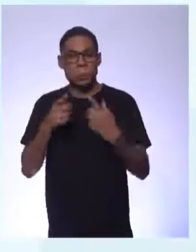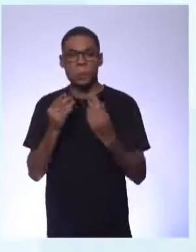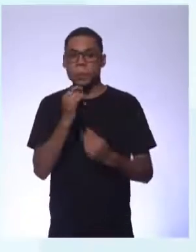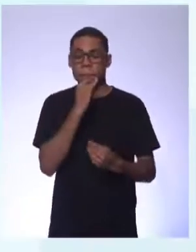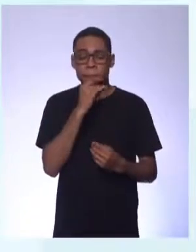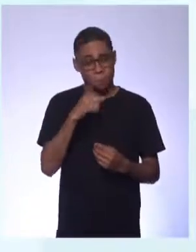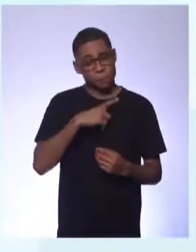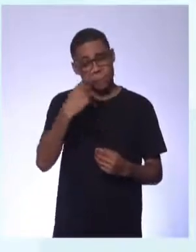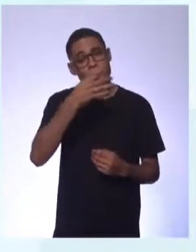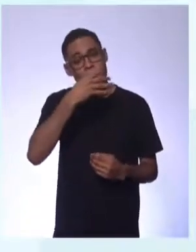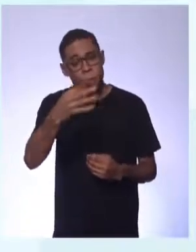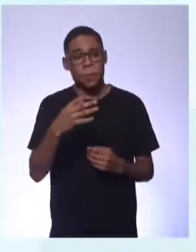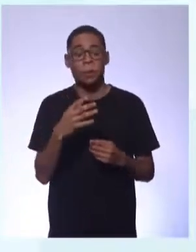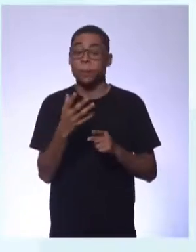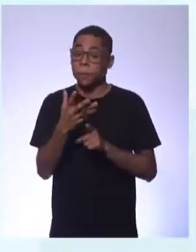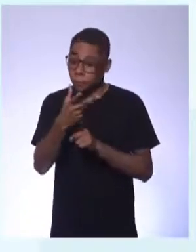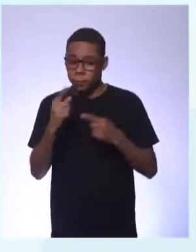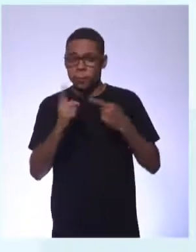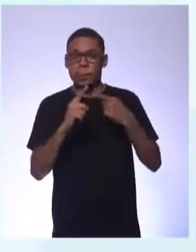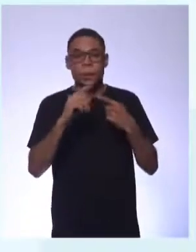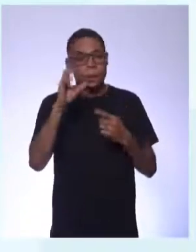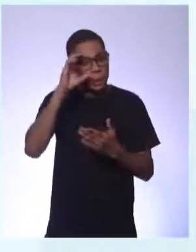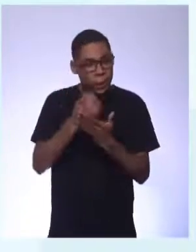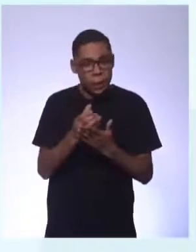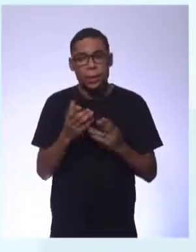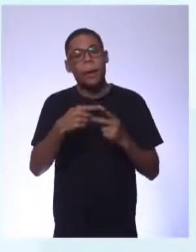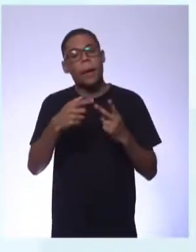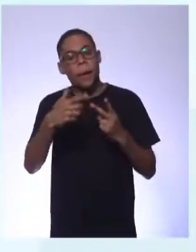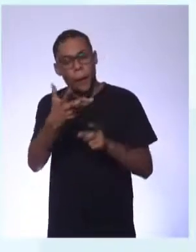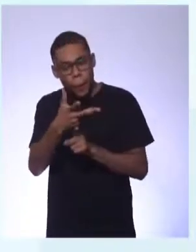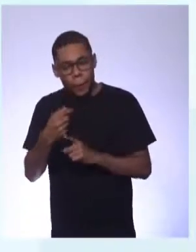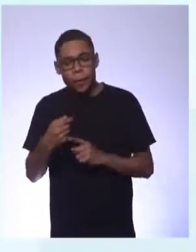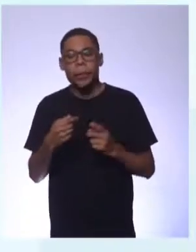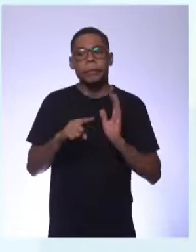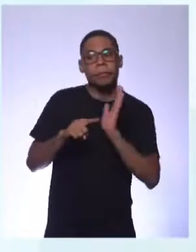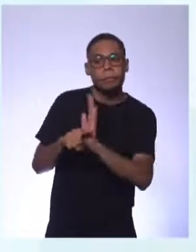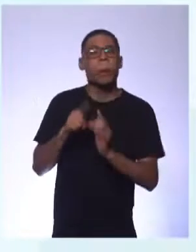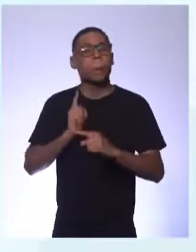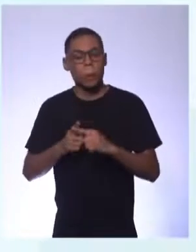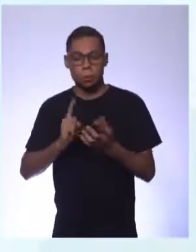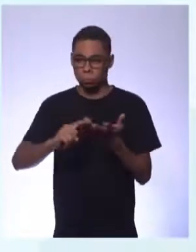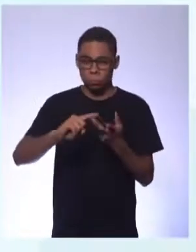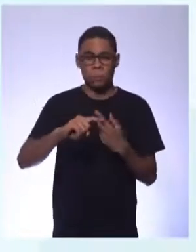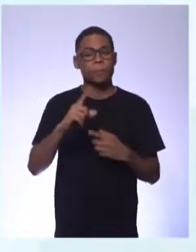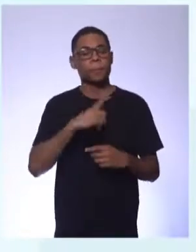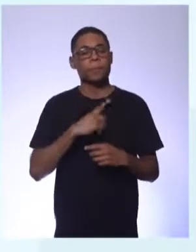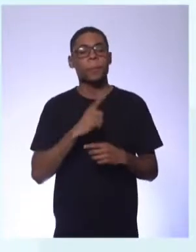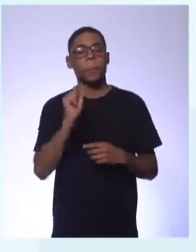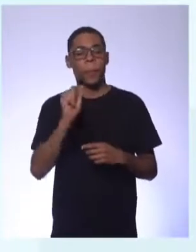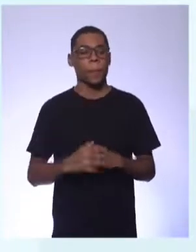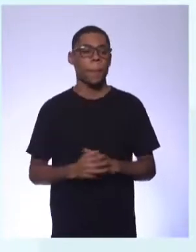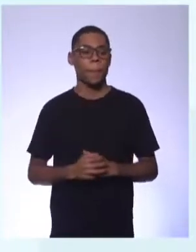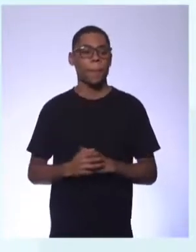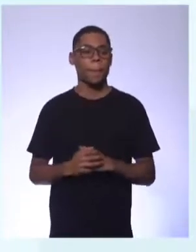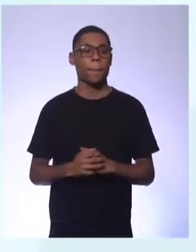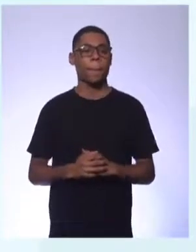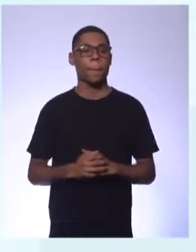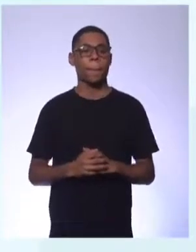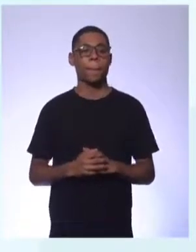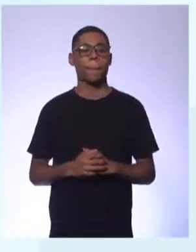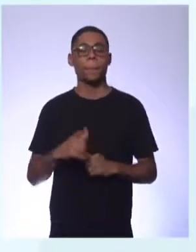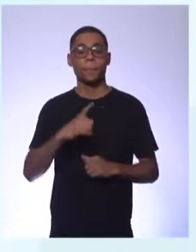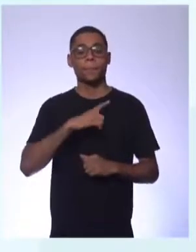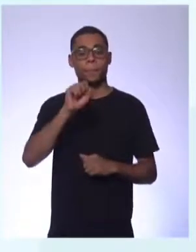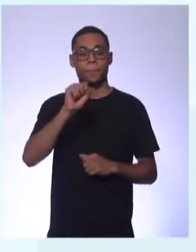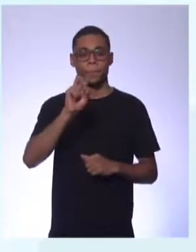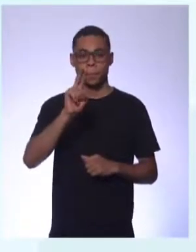um artigo de opinião com tese, argumentos e proposta de intervenção, né, sobre a seguinte questão polêmica: desafios do Sistema Único